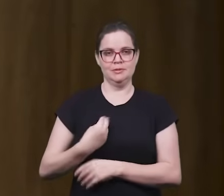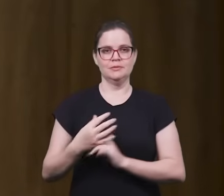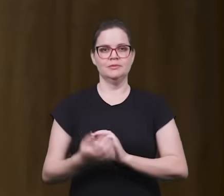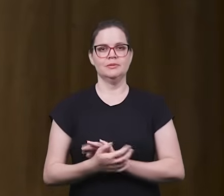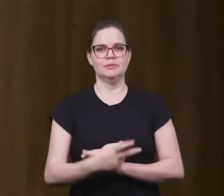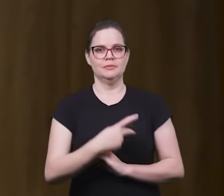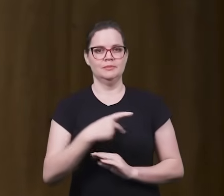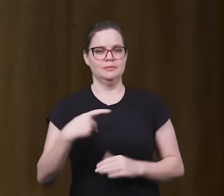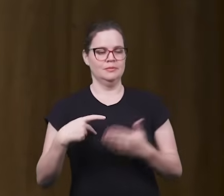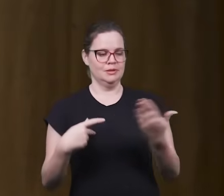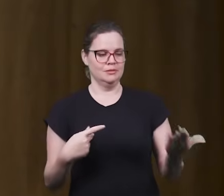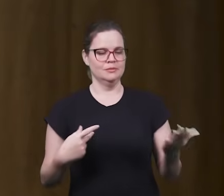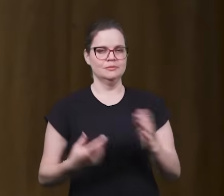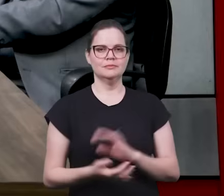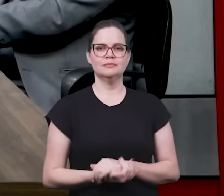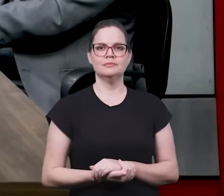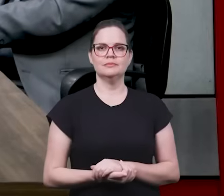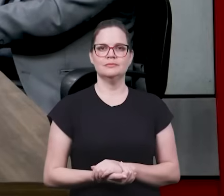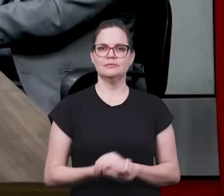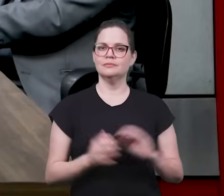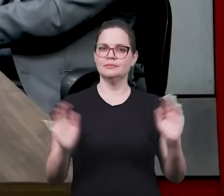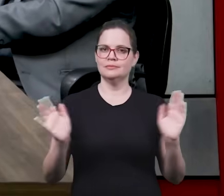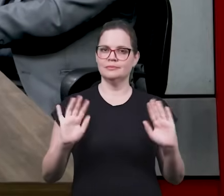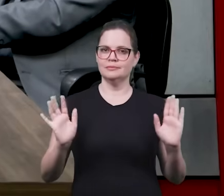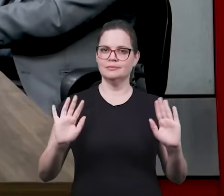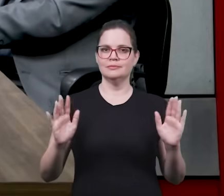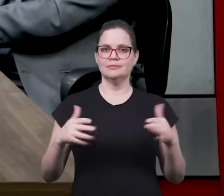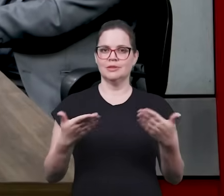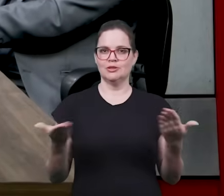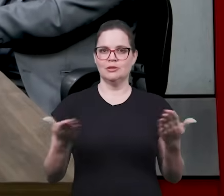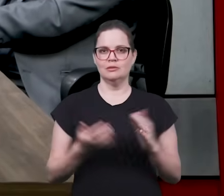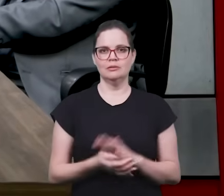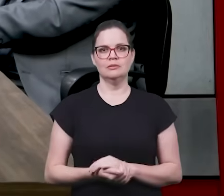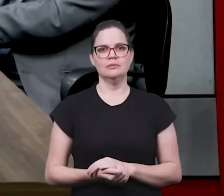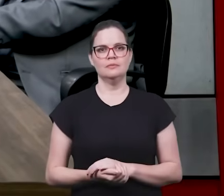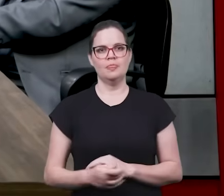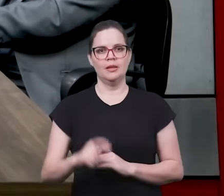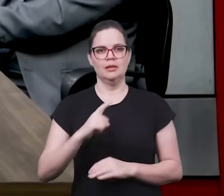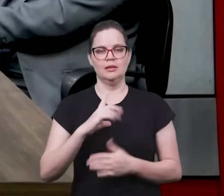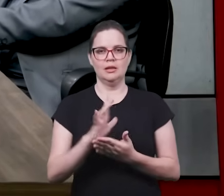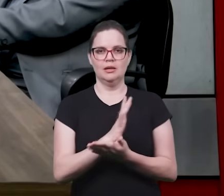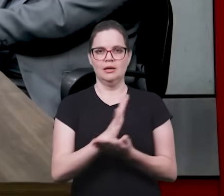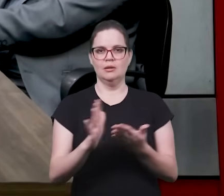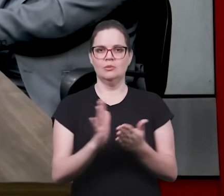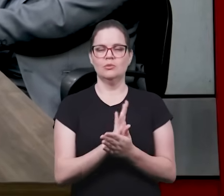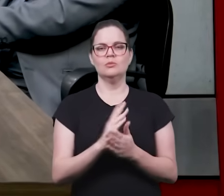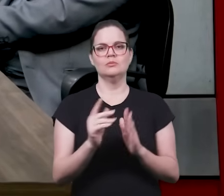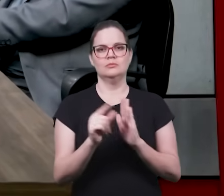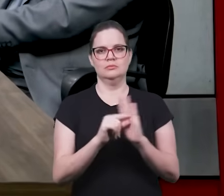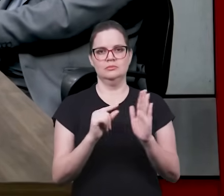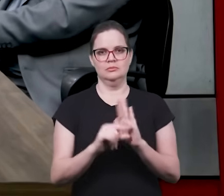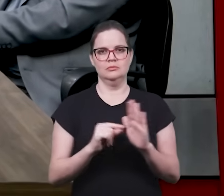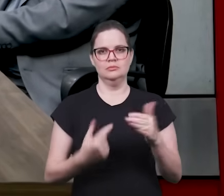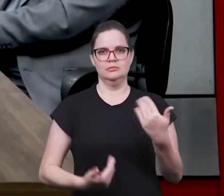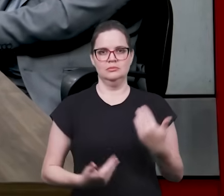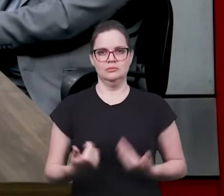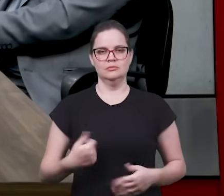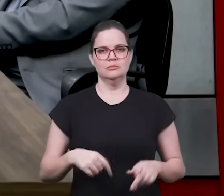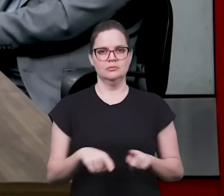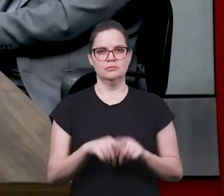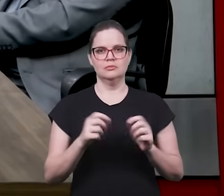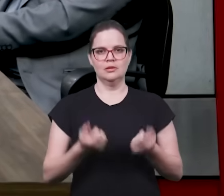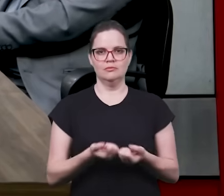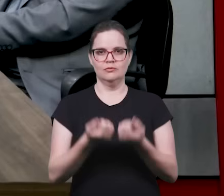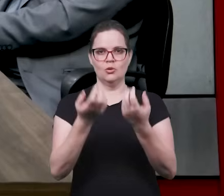vidas. Pastor Marcos, nós vamos nos despedir dos irmãos, né? Há algumas expressões aqui de servos que se foram